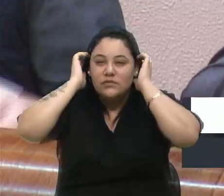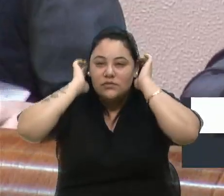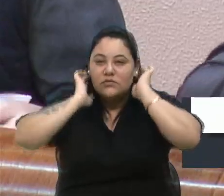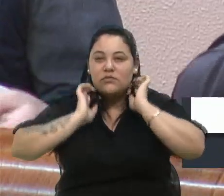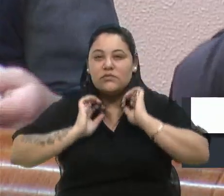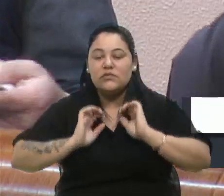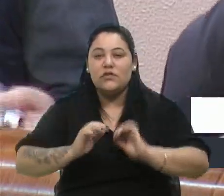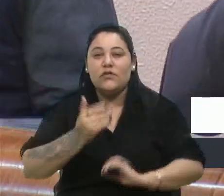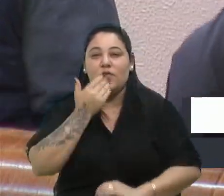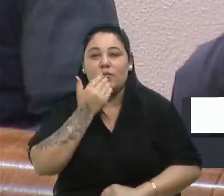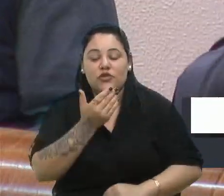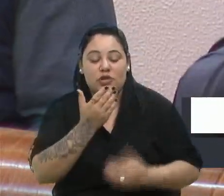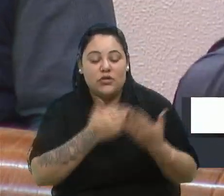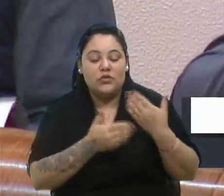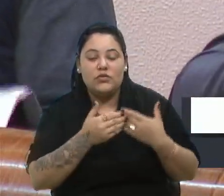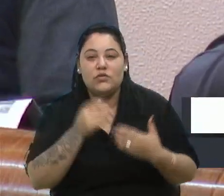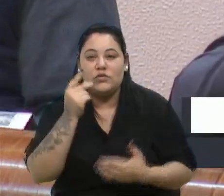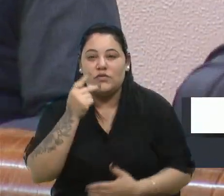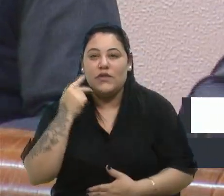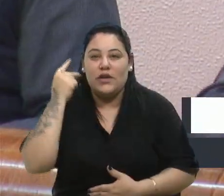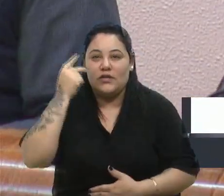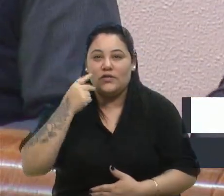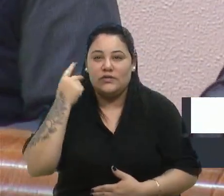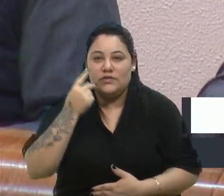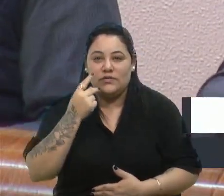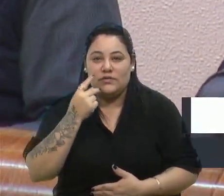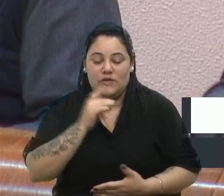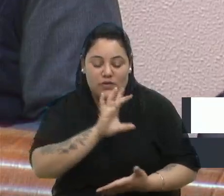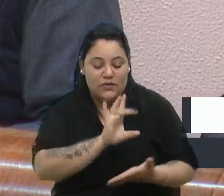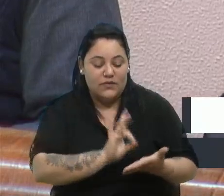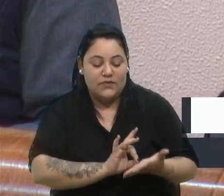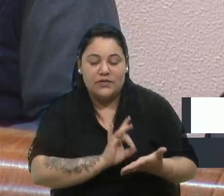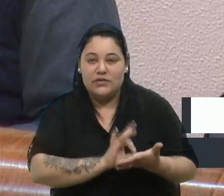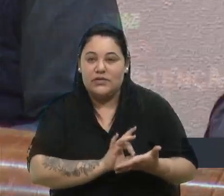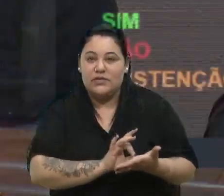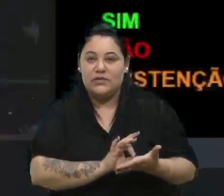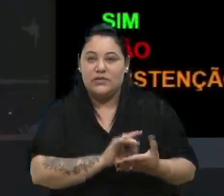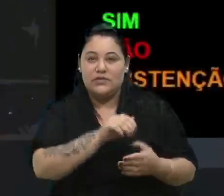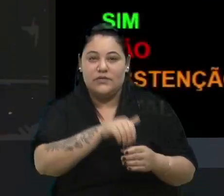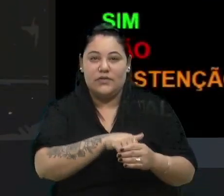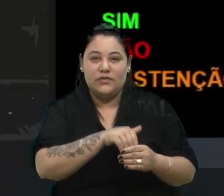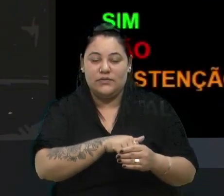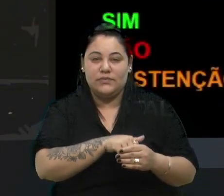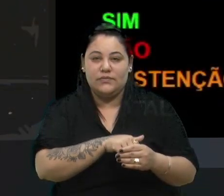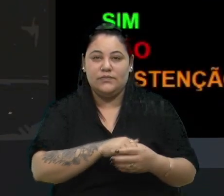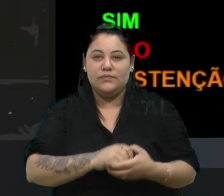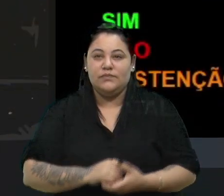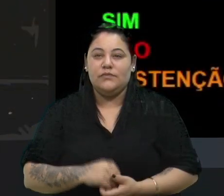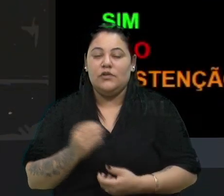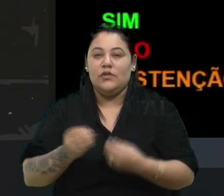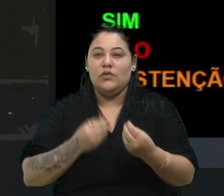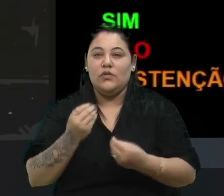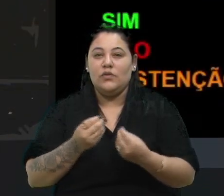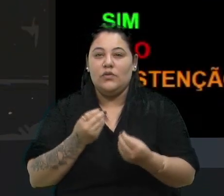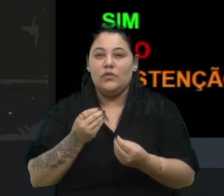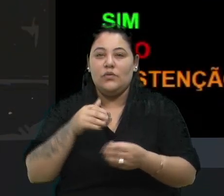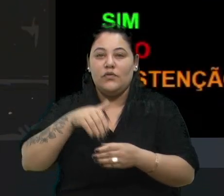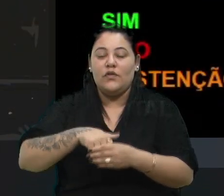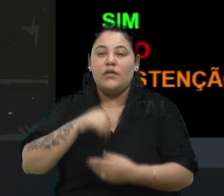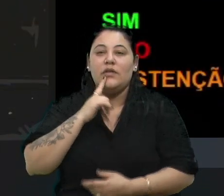Solicito às vereadoras e vereadores que registrem seus votos. Como vota Gladys